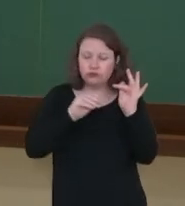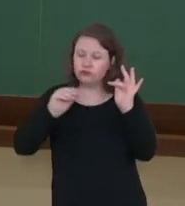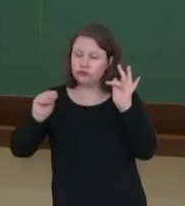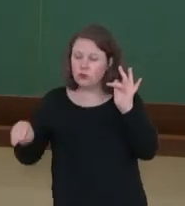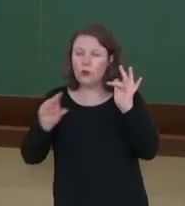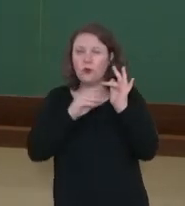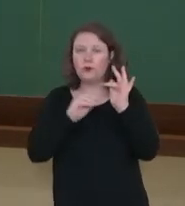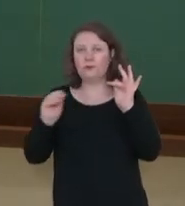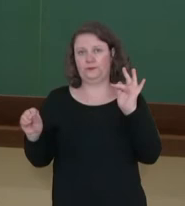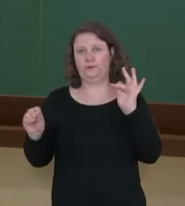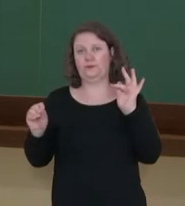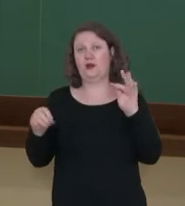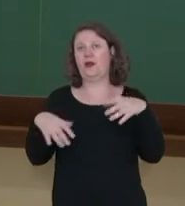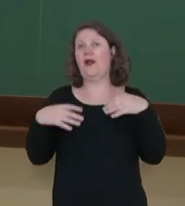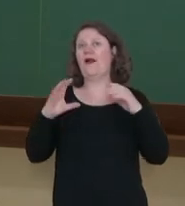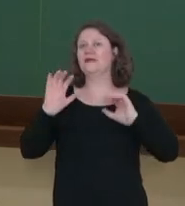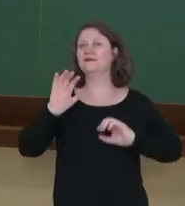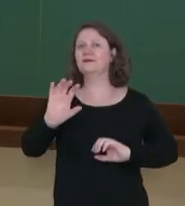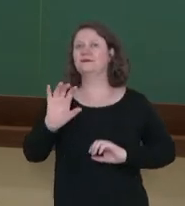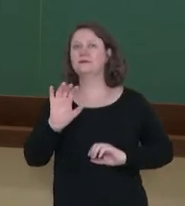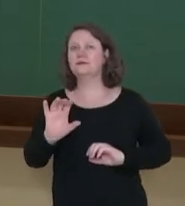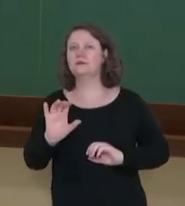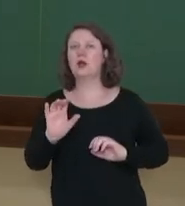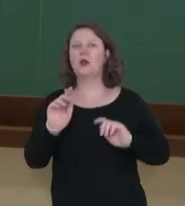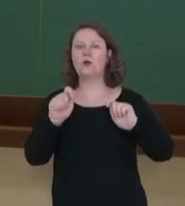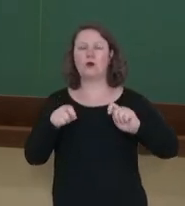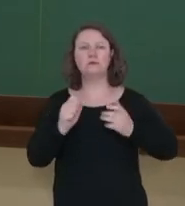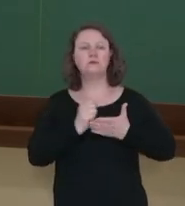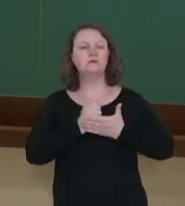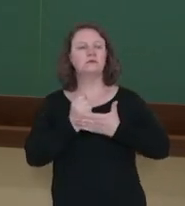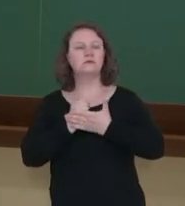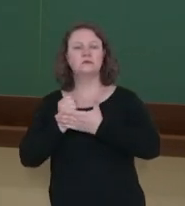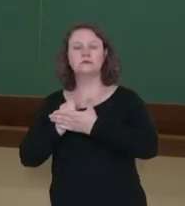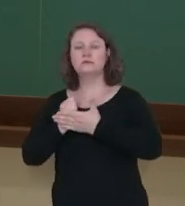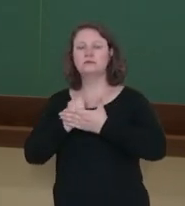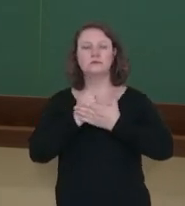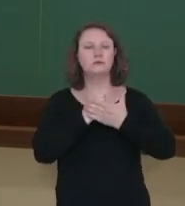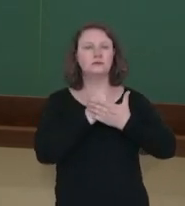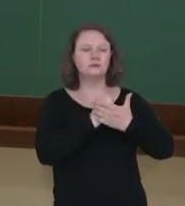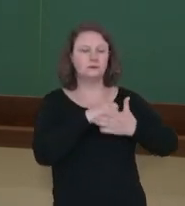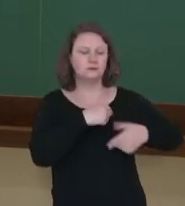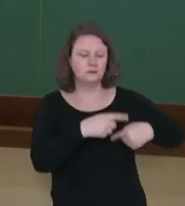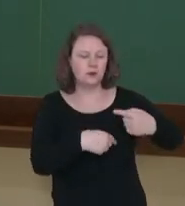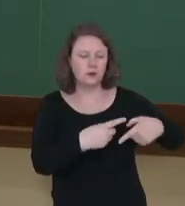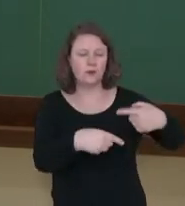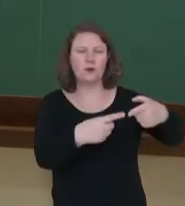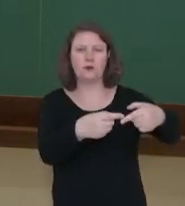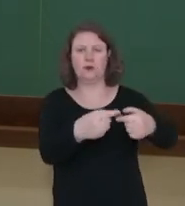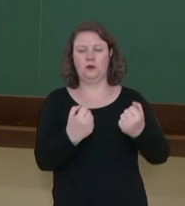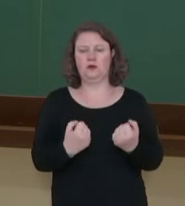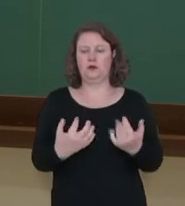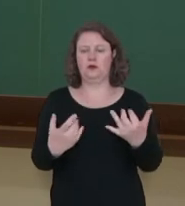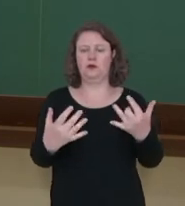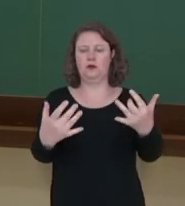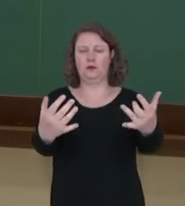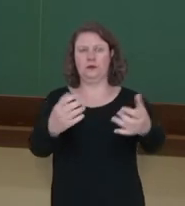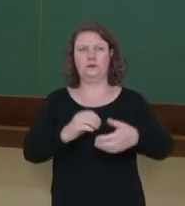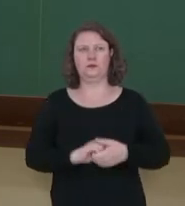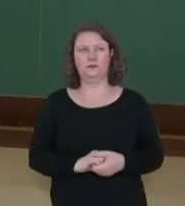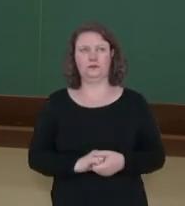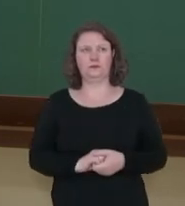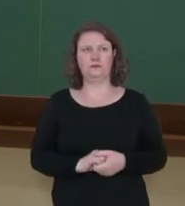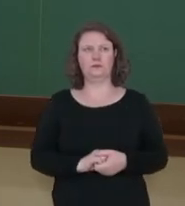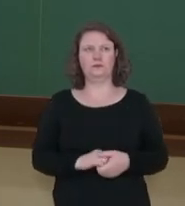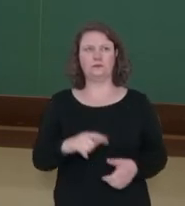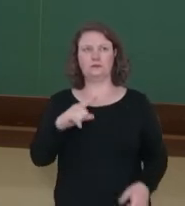anterior. Assim, Mendel também controla, né, os descendentes dessas plantas cruzadas. Então,